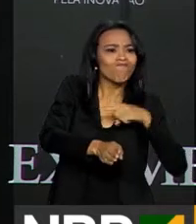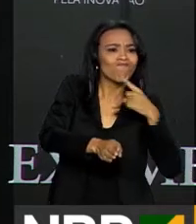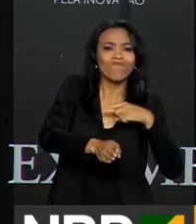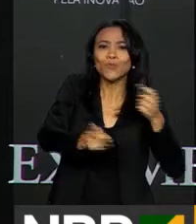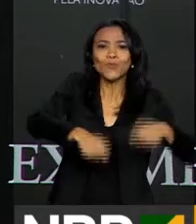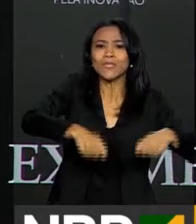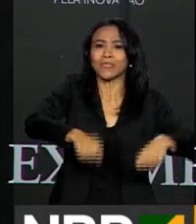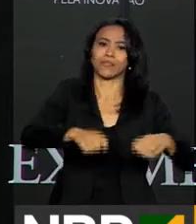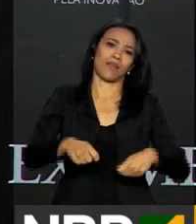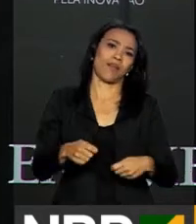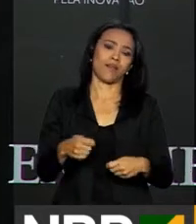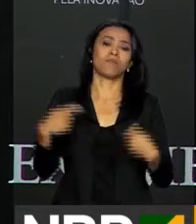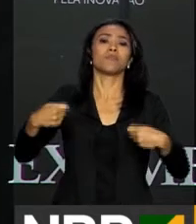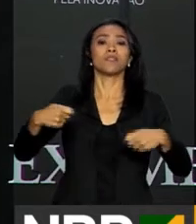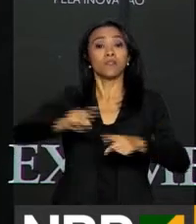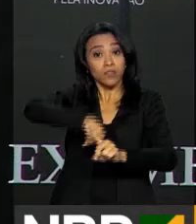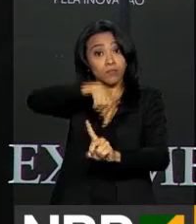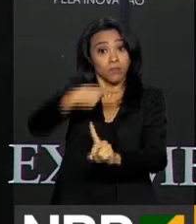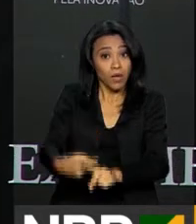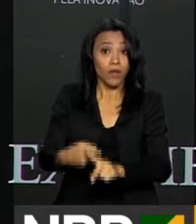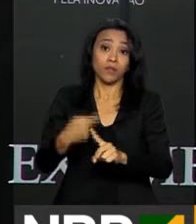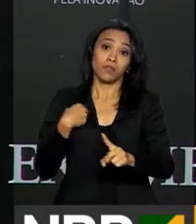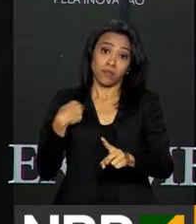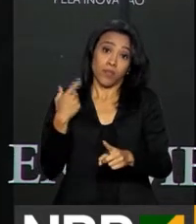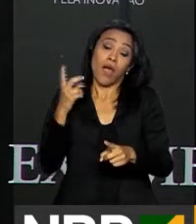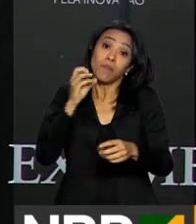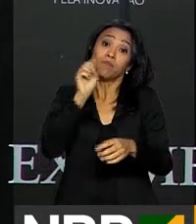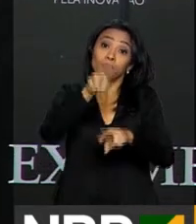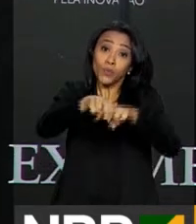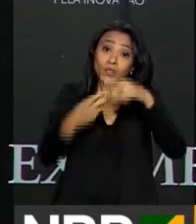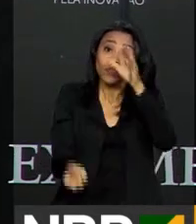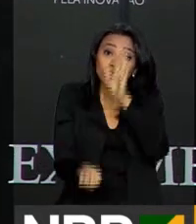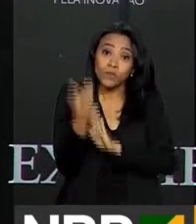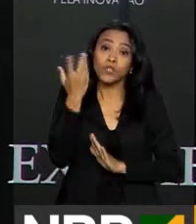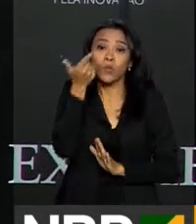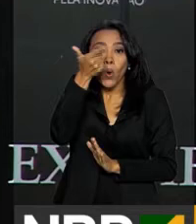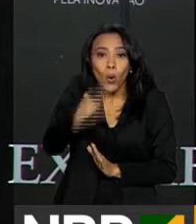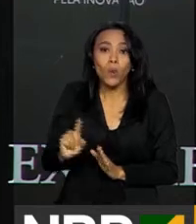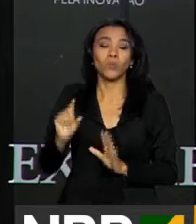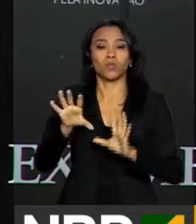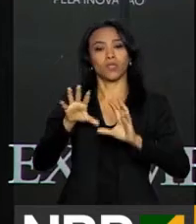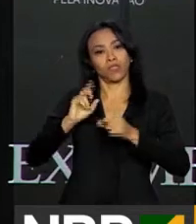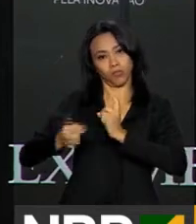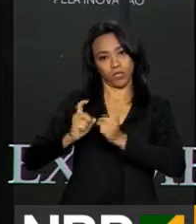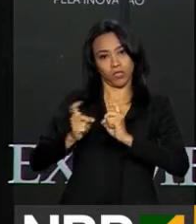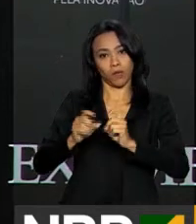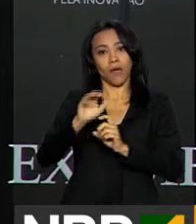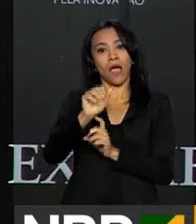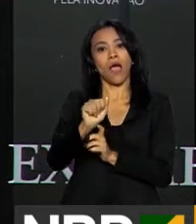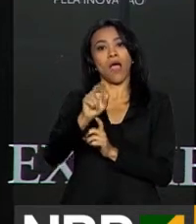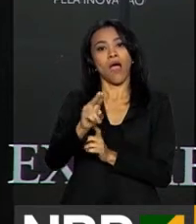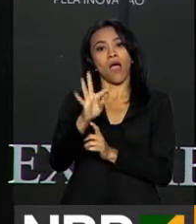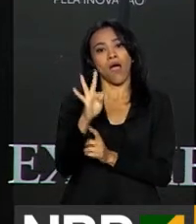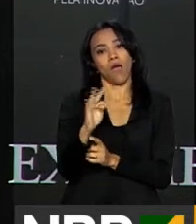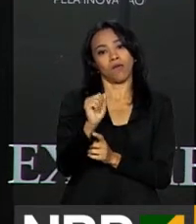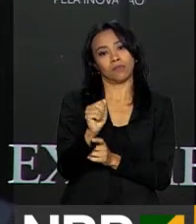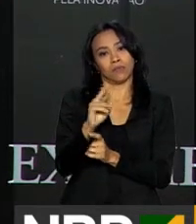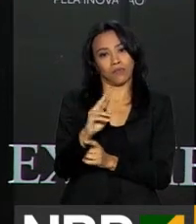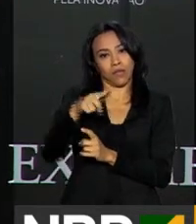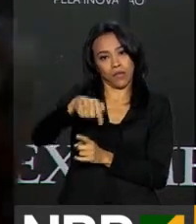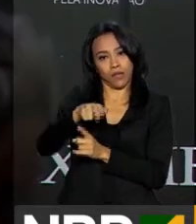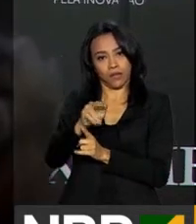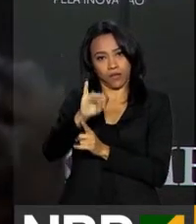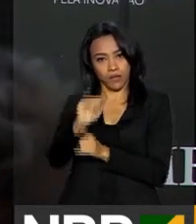todas as necessidades do Estado brasileiro, é que surgiram as chamadas autarquias, não é? Que era para flexibilizar um